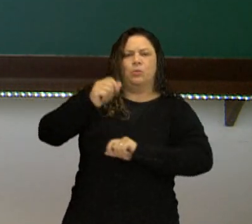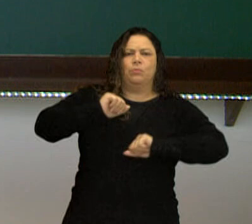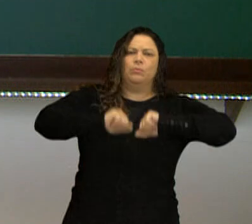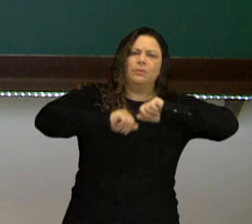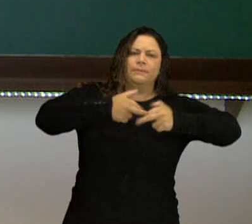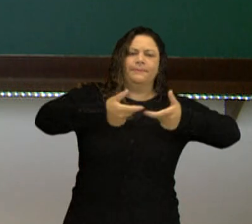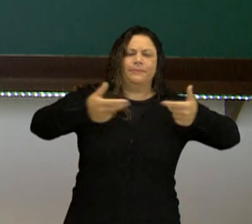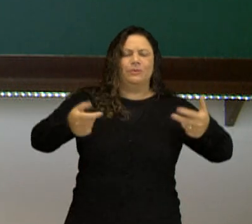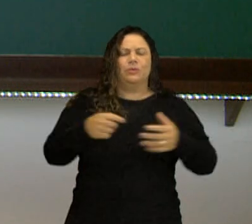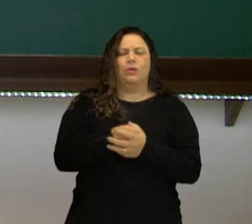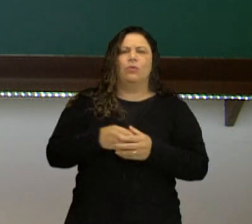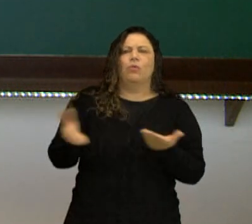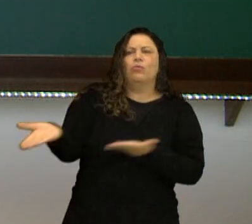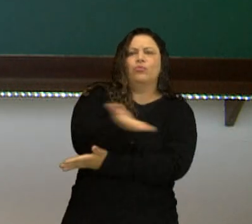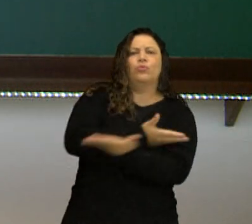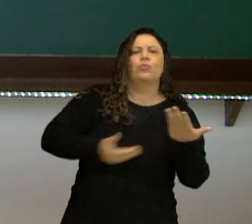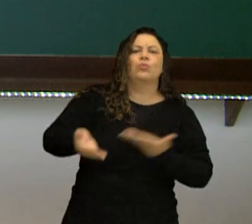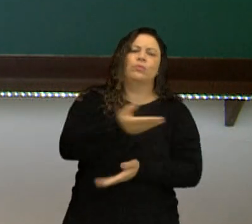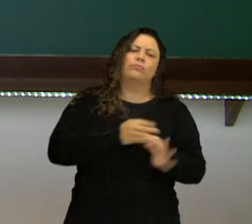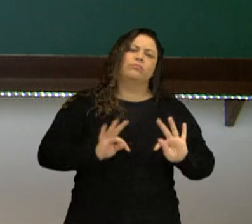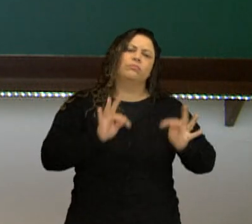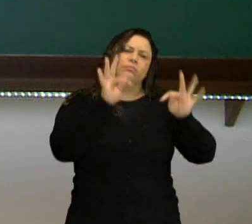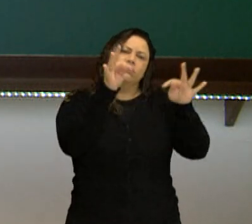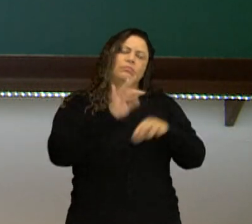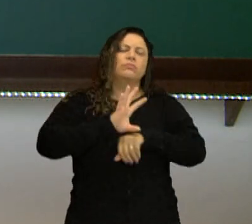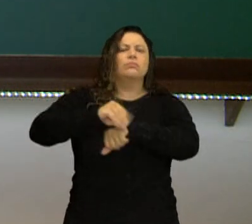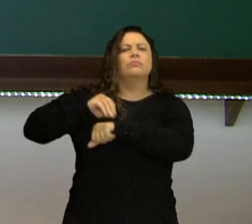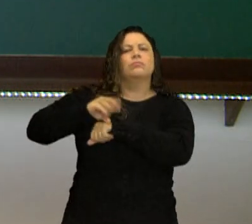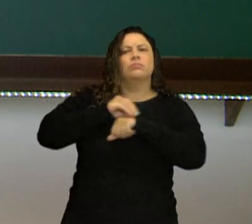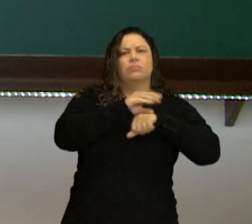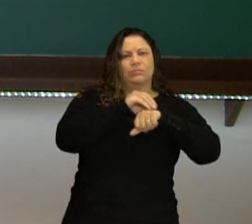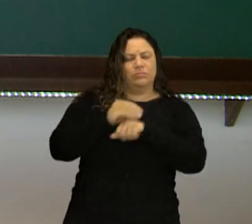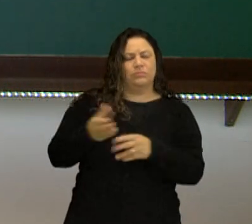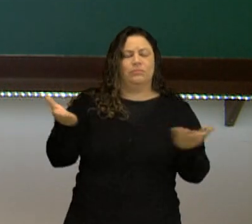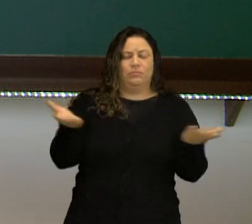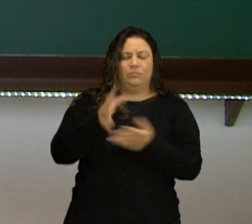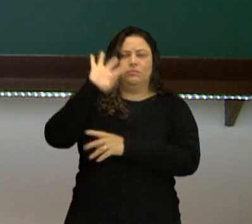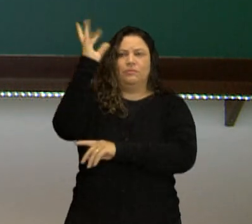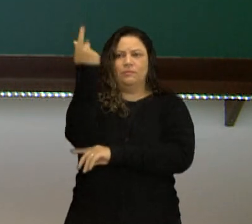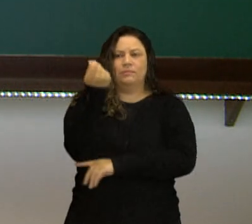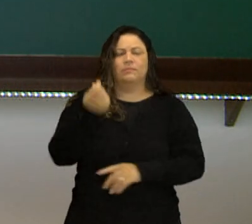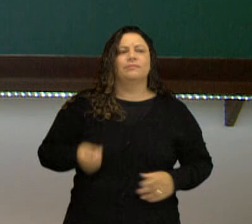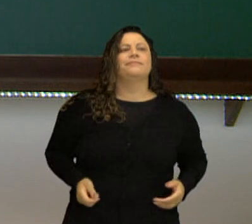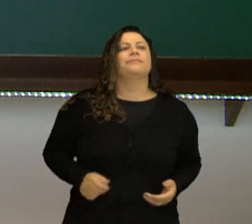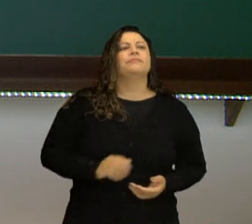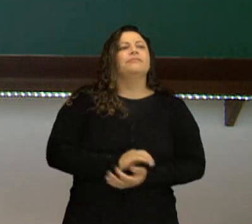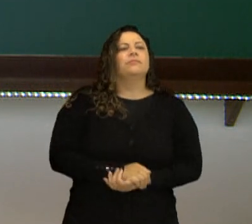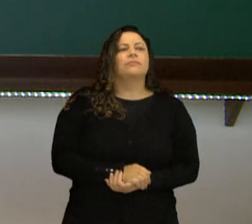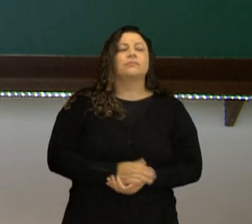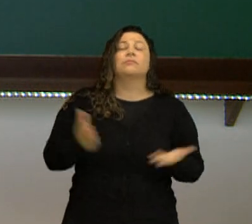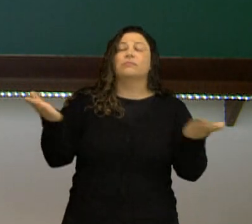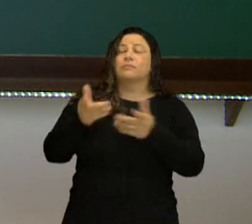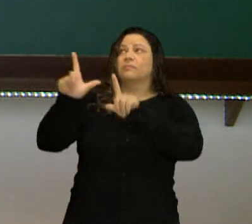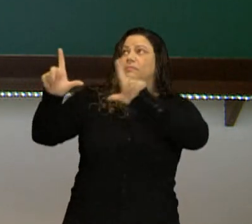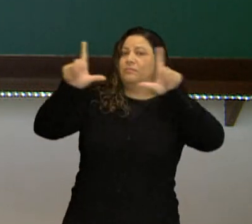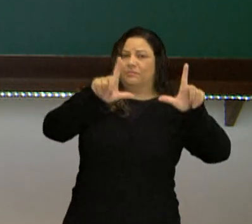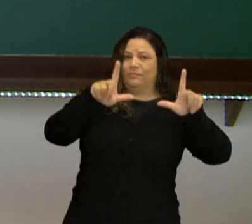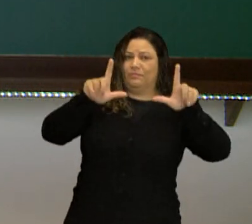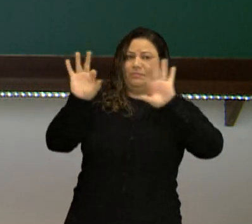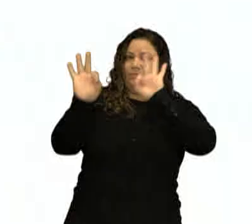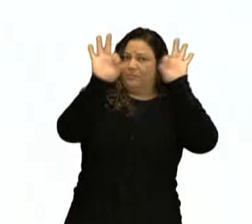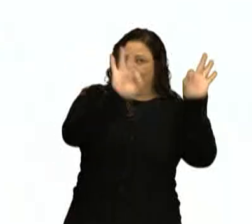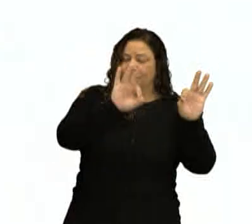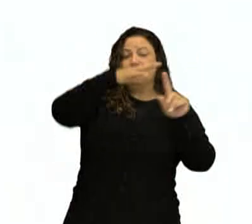de tecnologia, de conhecimento que vai ser gerado dentro dessa associação. Então aqui, ó, eu trago essa imagem de uma